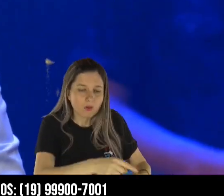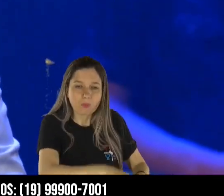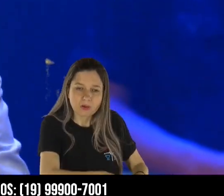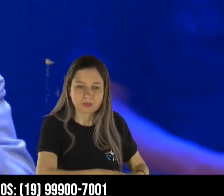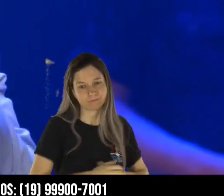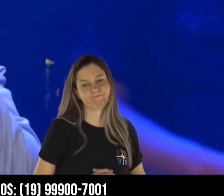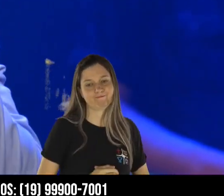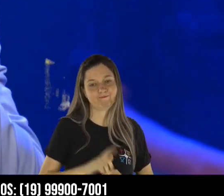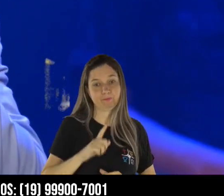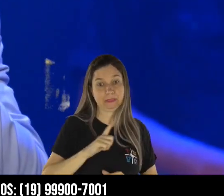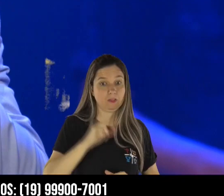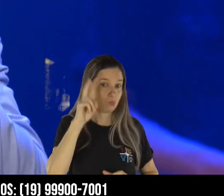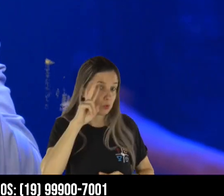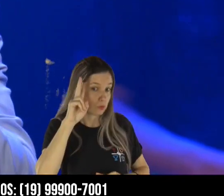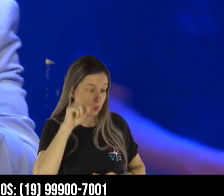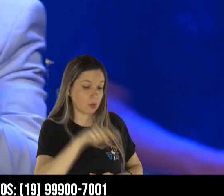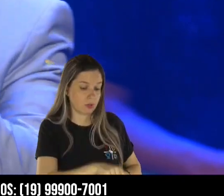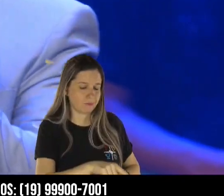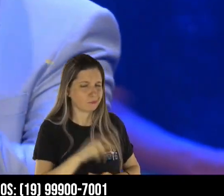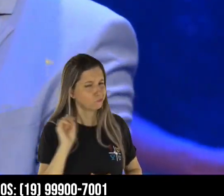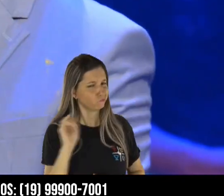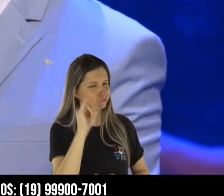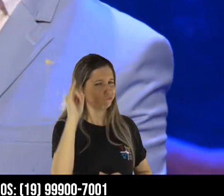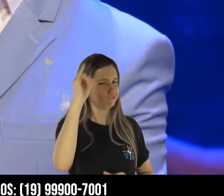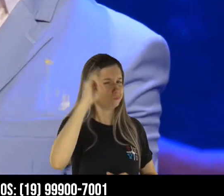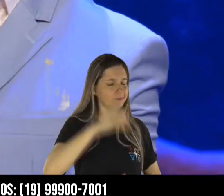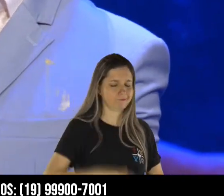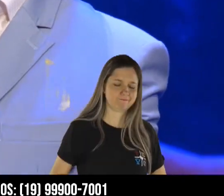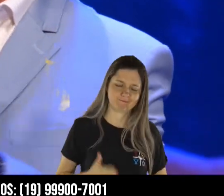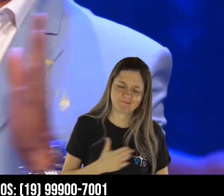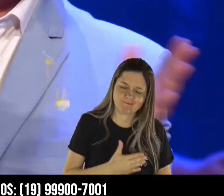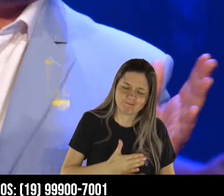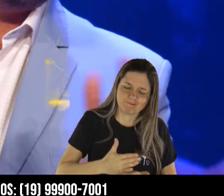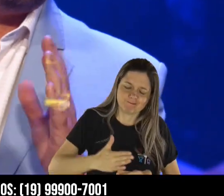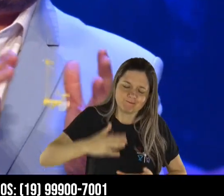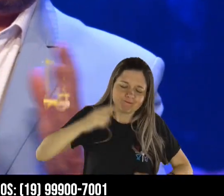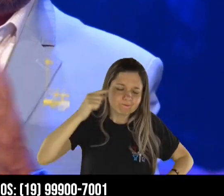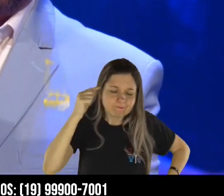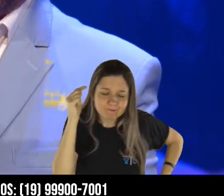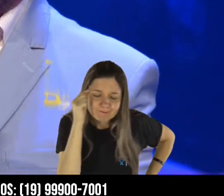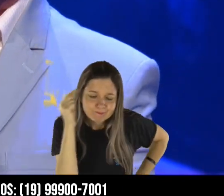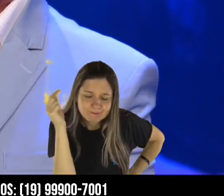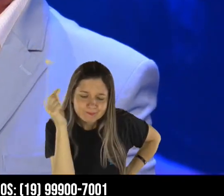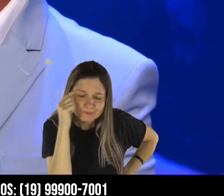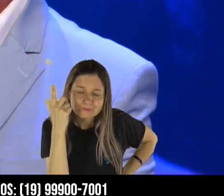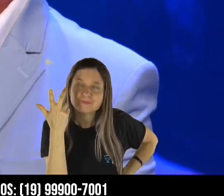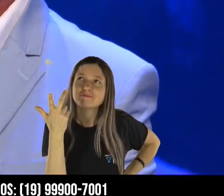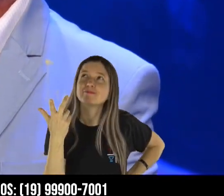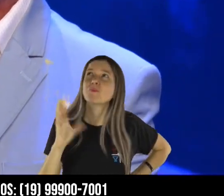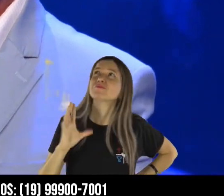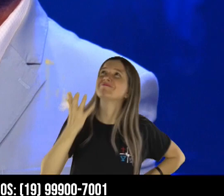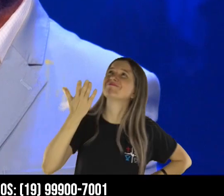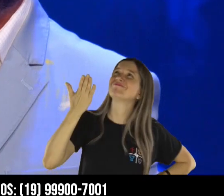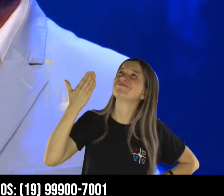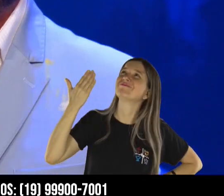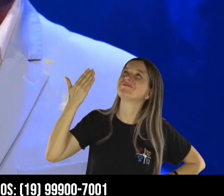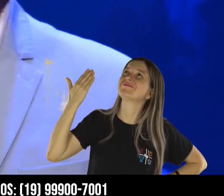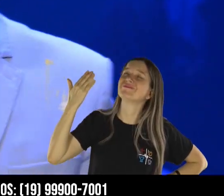importante nessa história. A gente começar a meditar e pensar no que